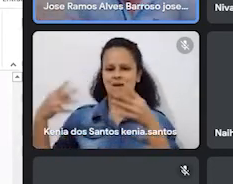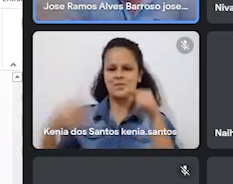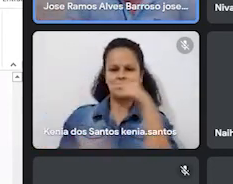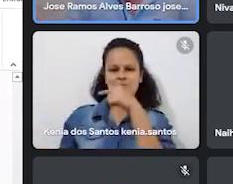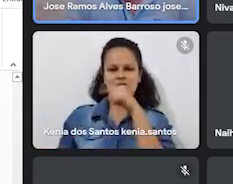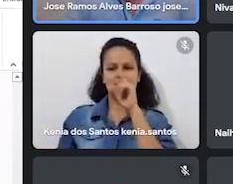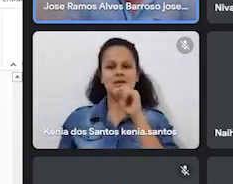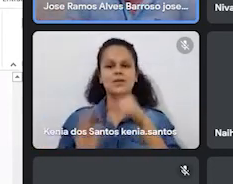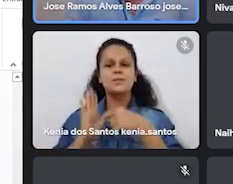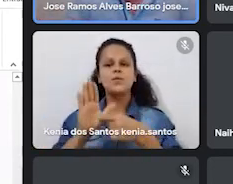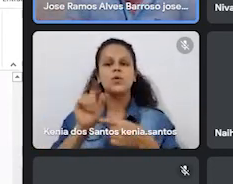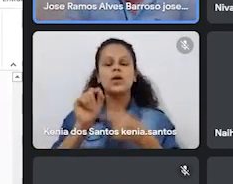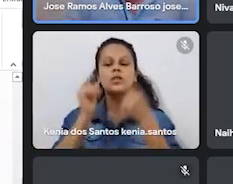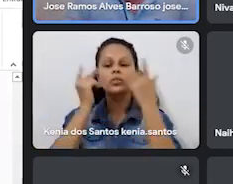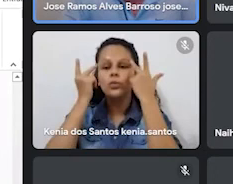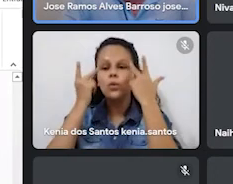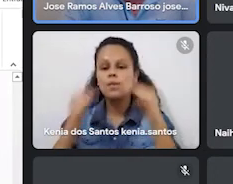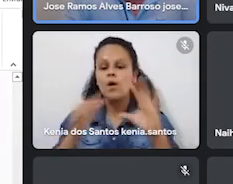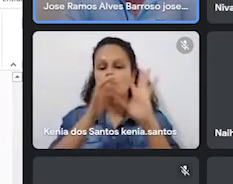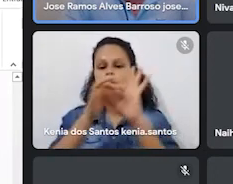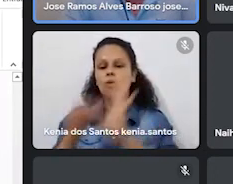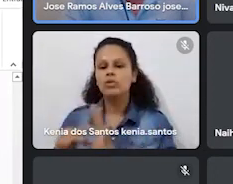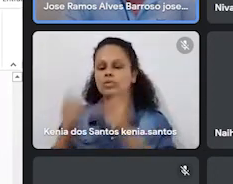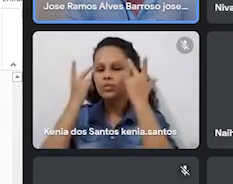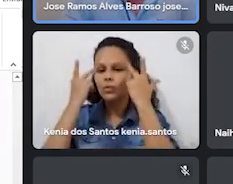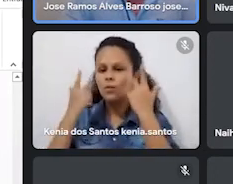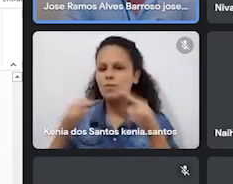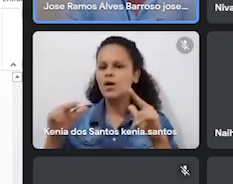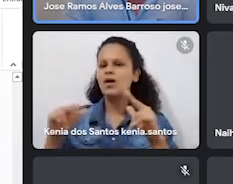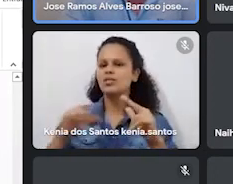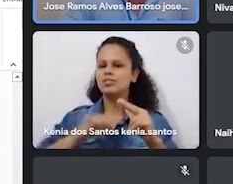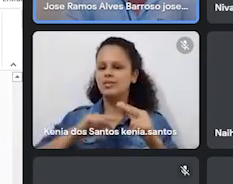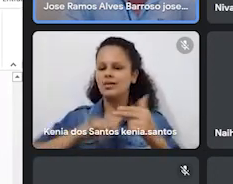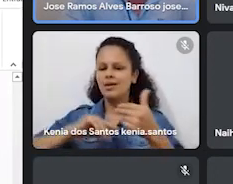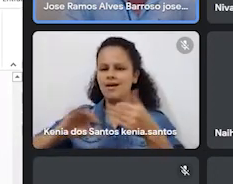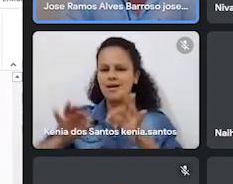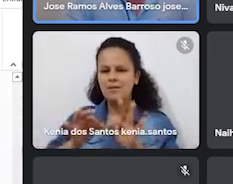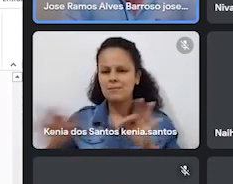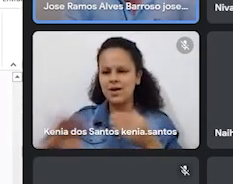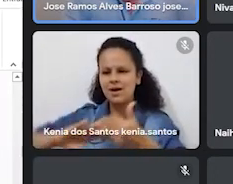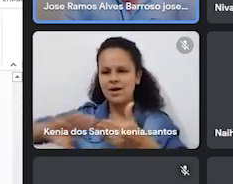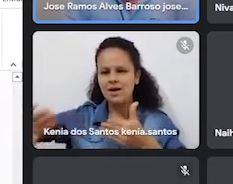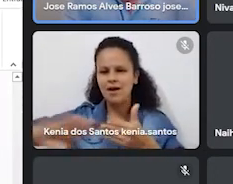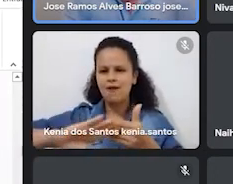normais, essa faixa de delimitação.